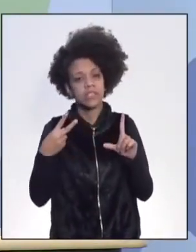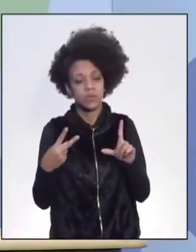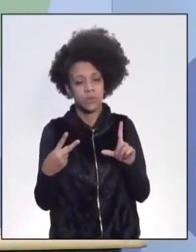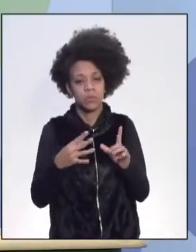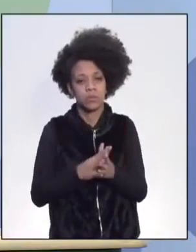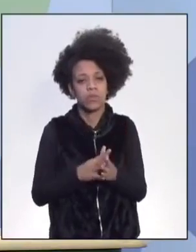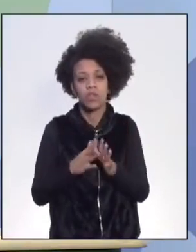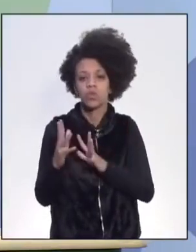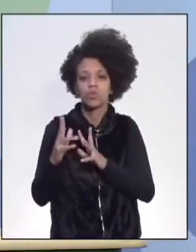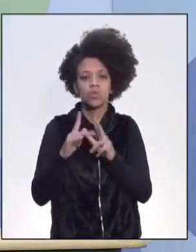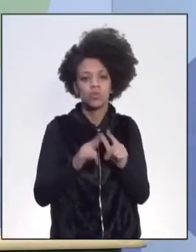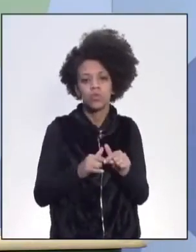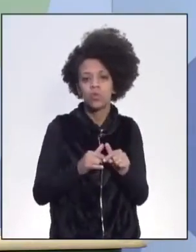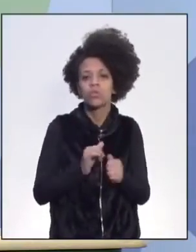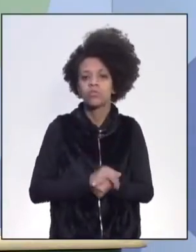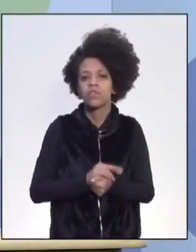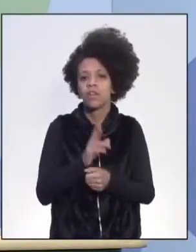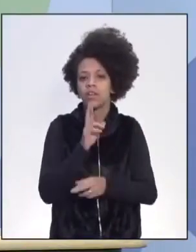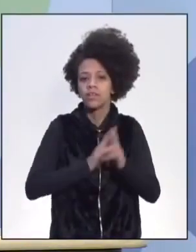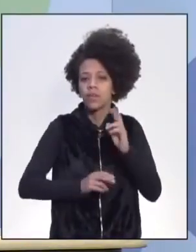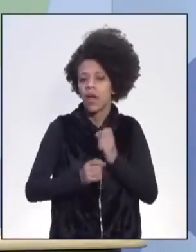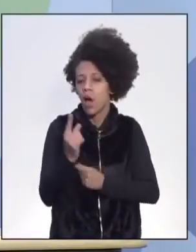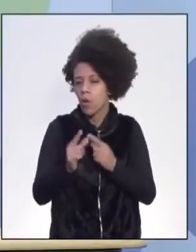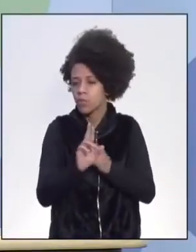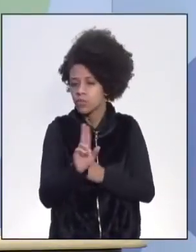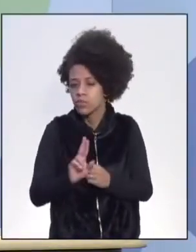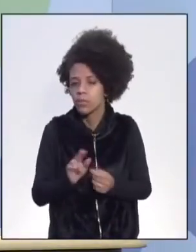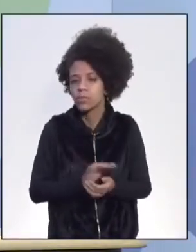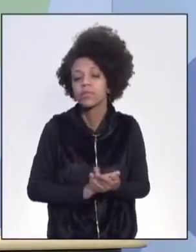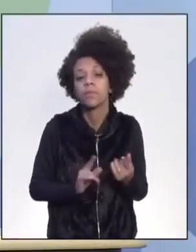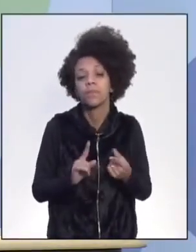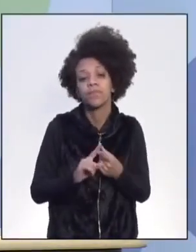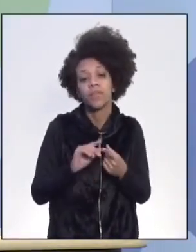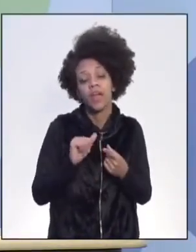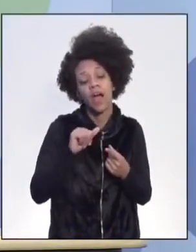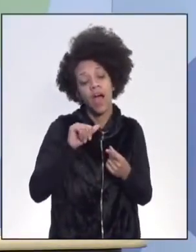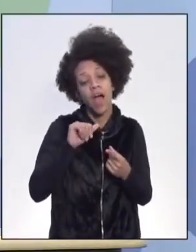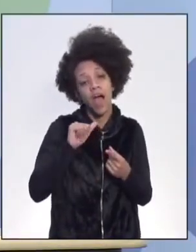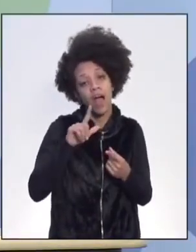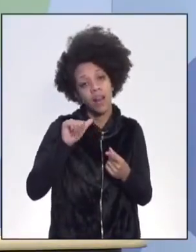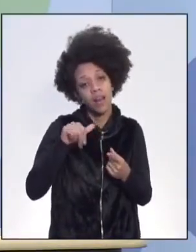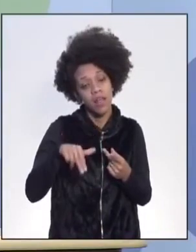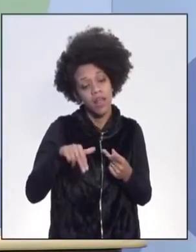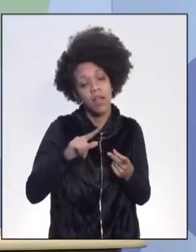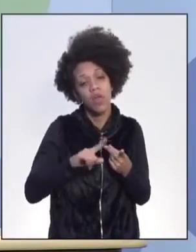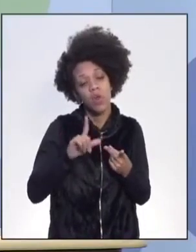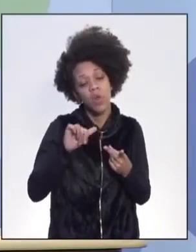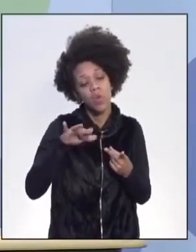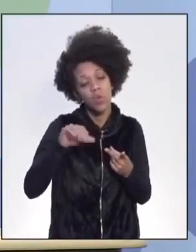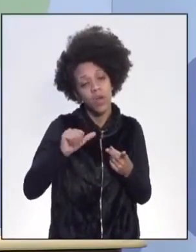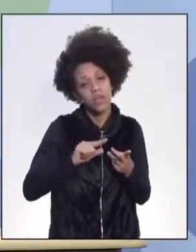Entre todo mundo que respondeu, vou falar alguns nomes, né? Então, tem o Alan, o Lucas, a Eduarda, o Danilo e a